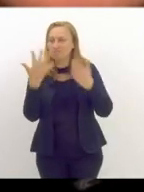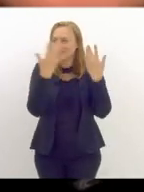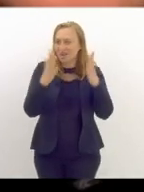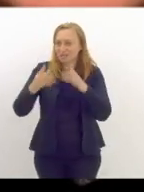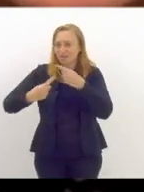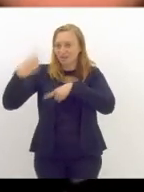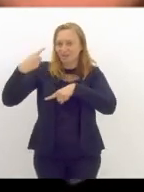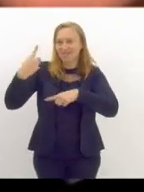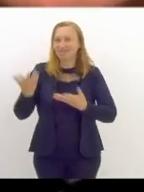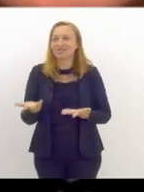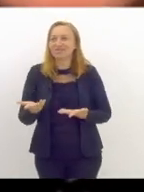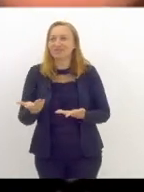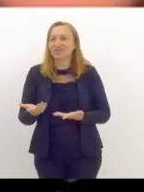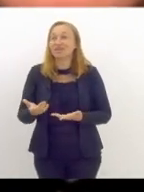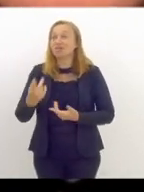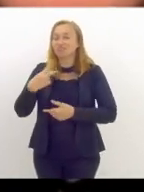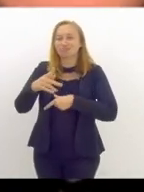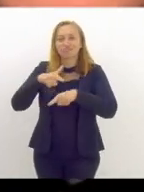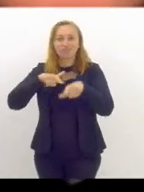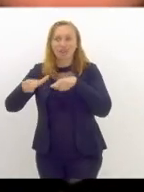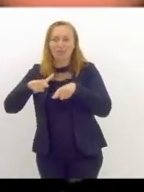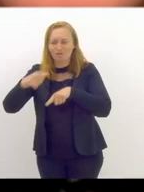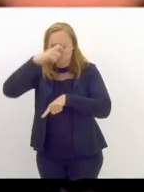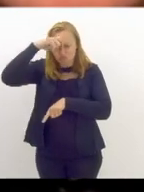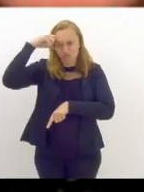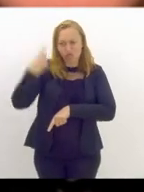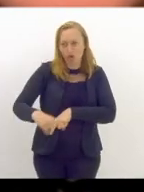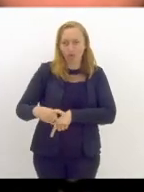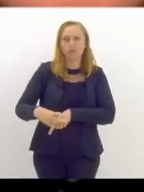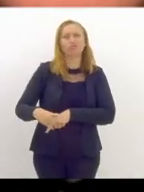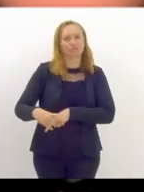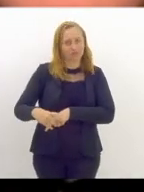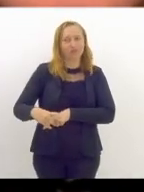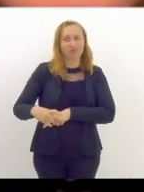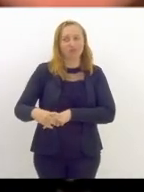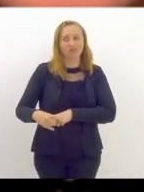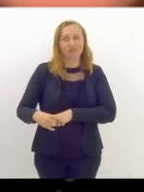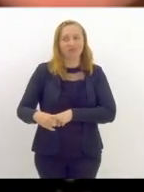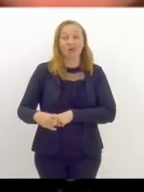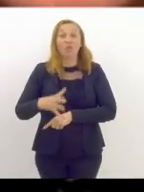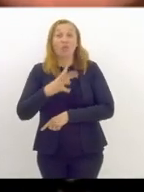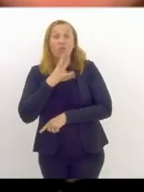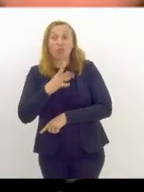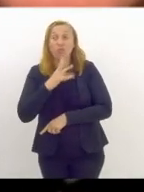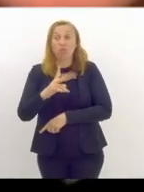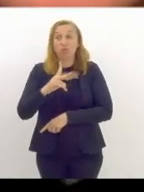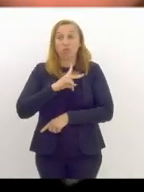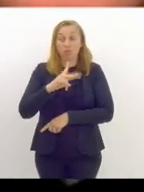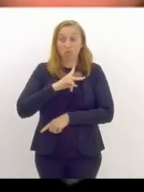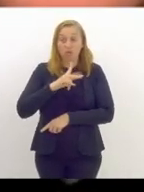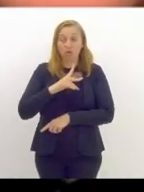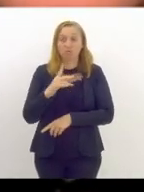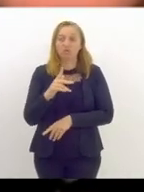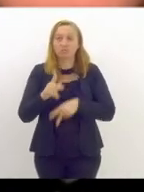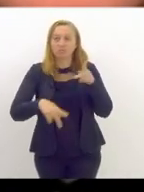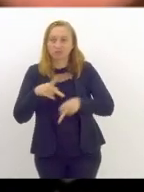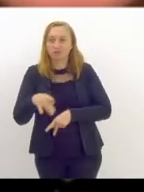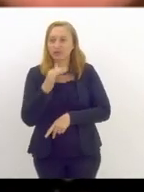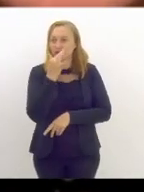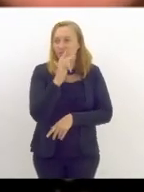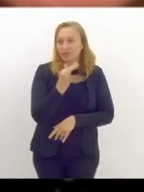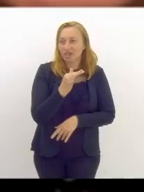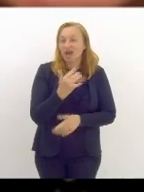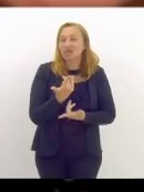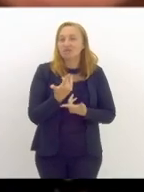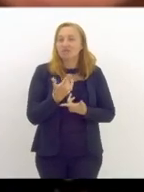sucesso. Quem servir seu trabalho árduo e empenhado será recompensado e reconhecido pela população fluminense. Tenho você como